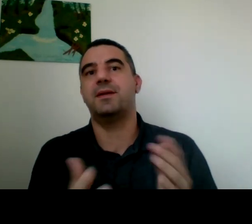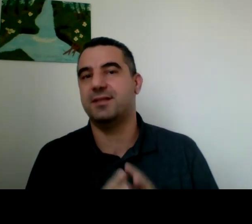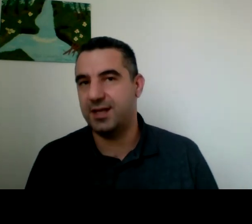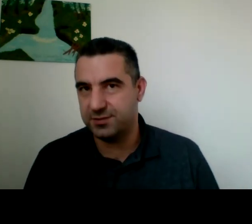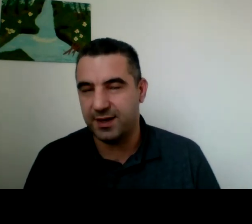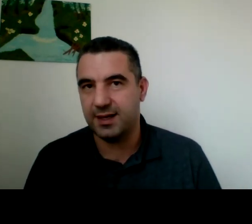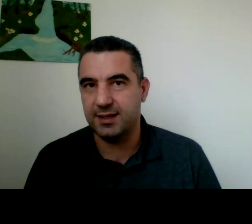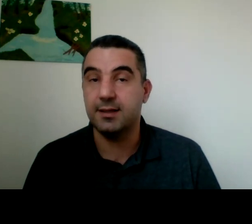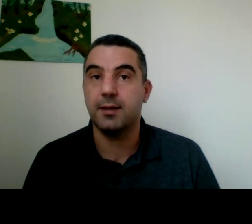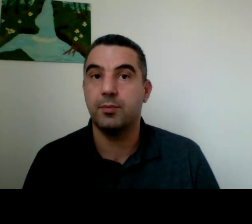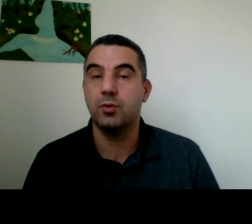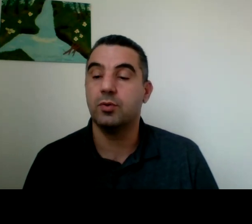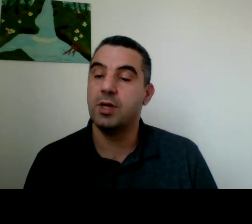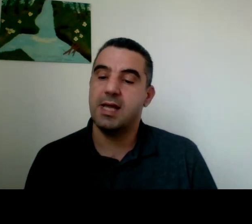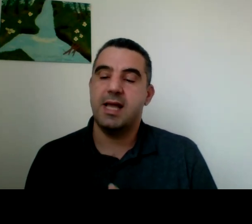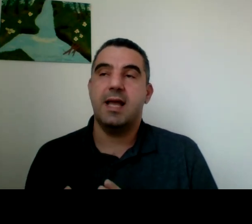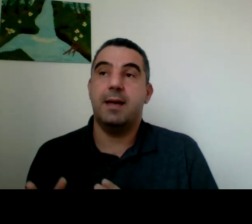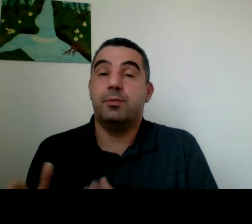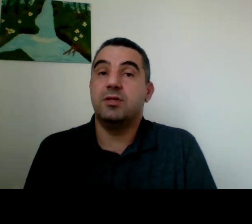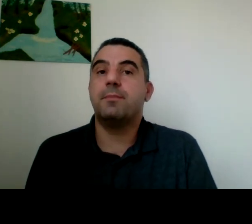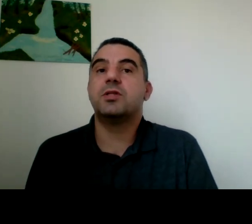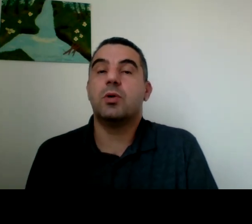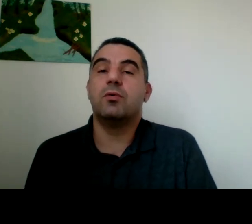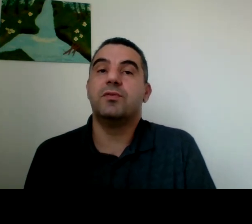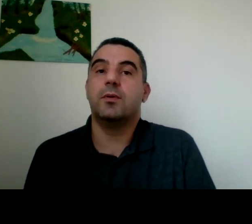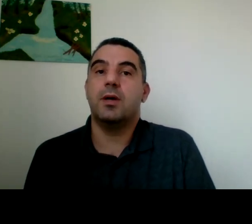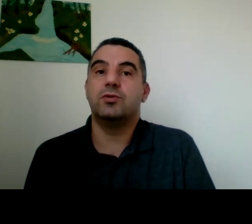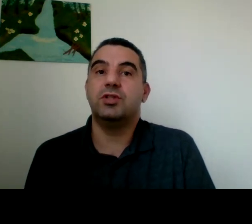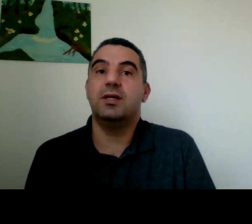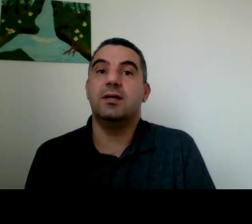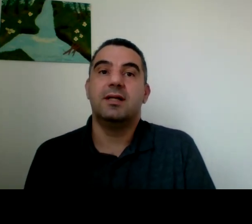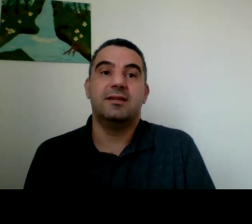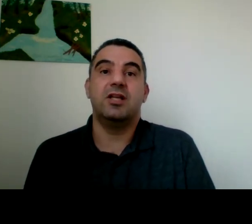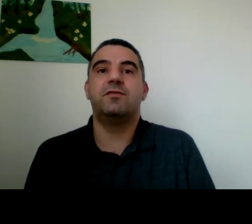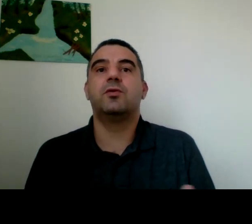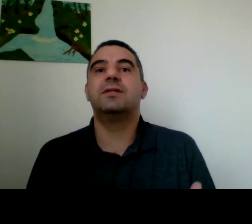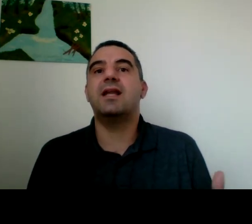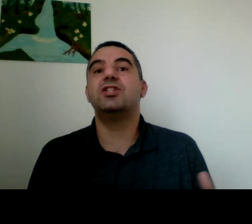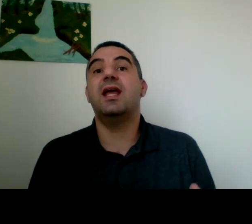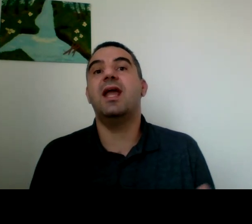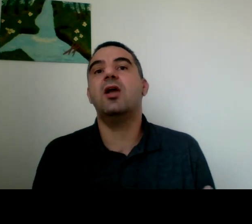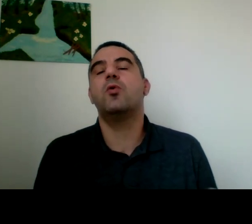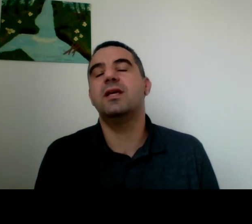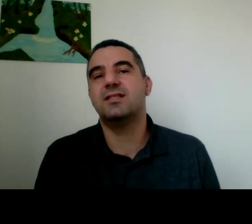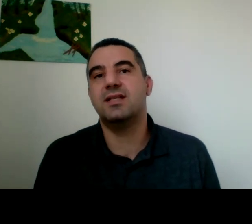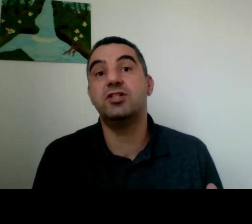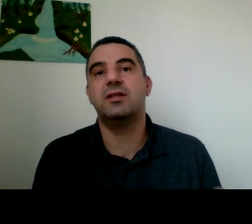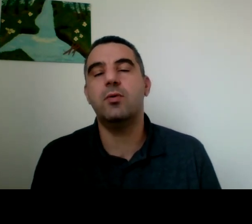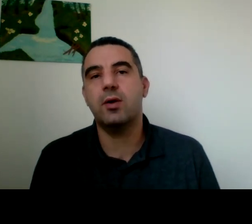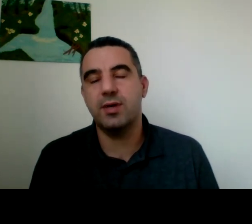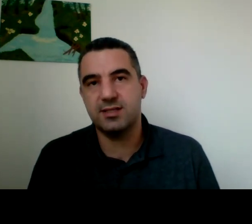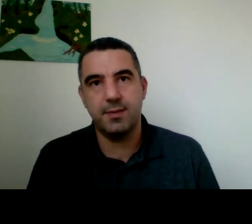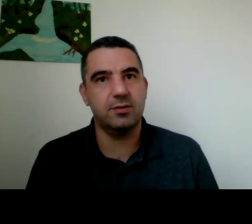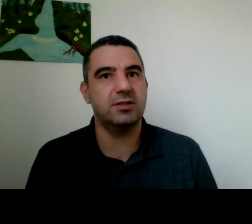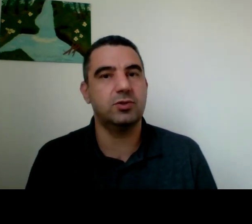deixar a presidente falar aqui daqui a pouco, é por isso que a pessoa com fibromialgia tem dificuldade de reconhecer, de